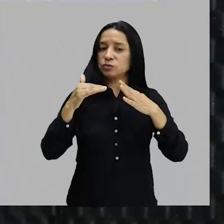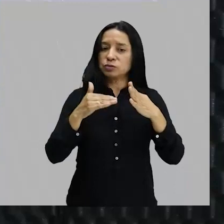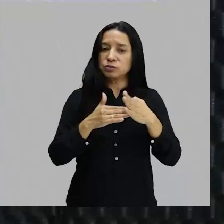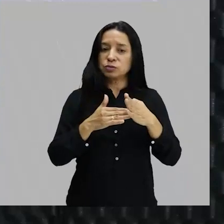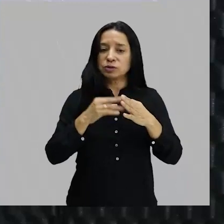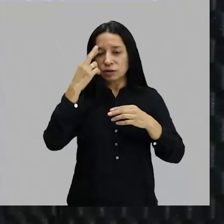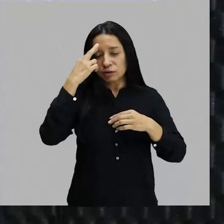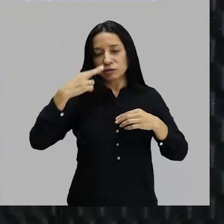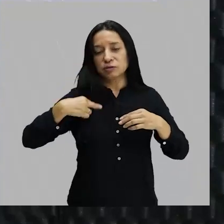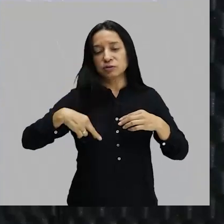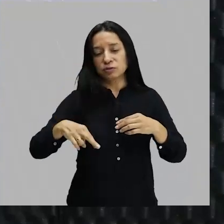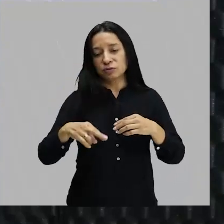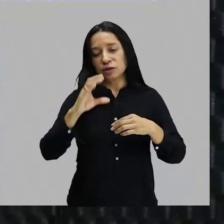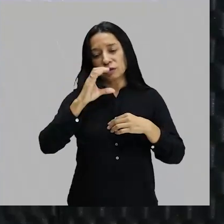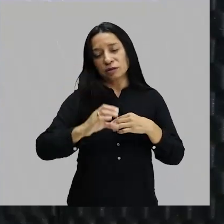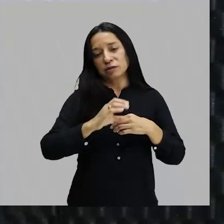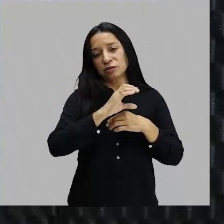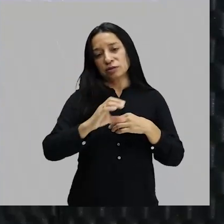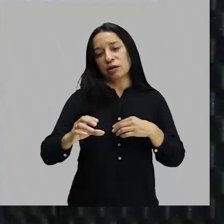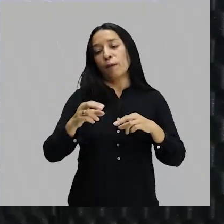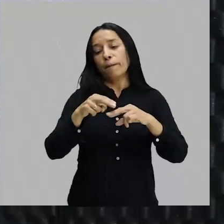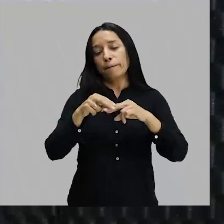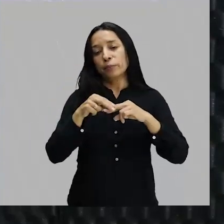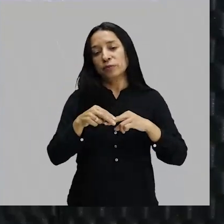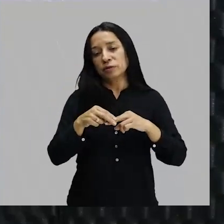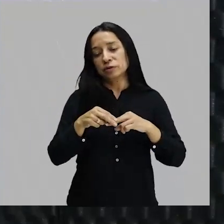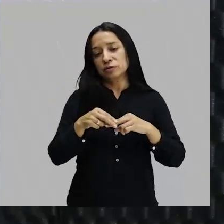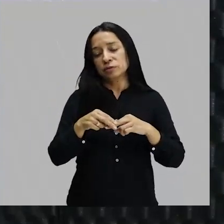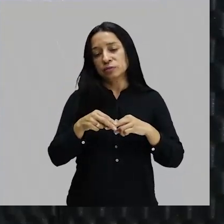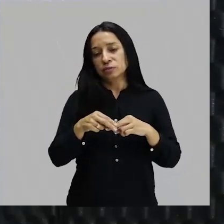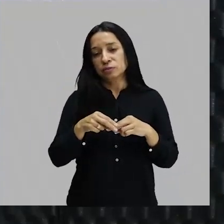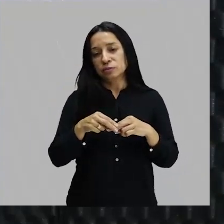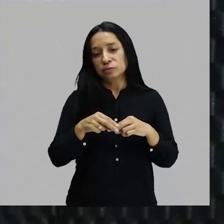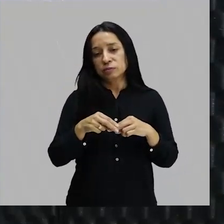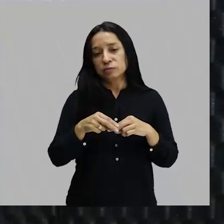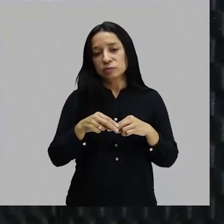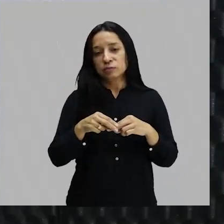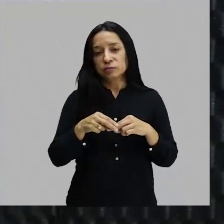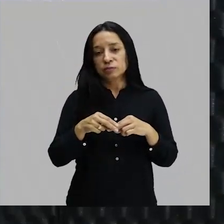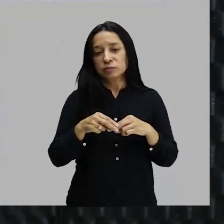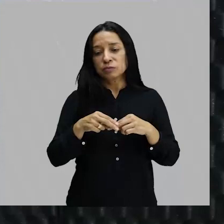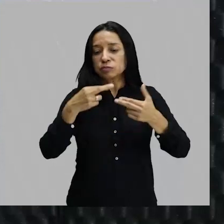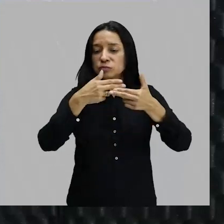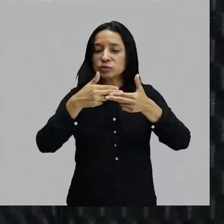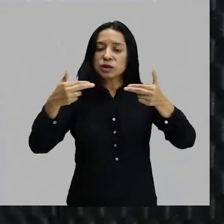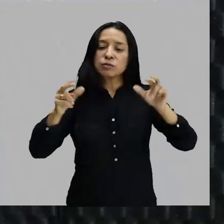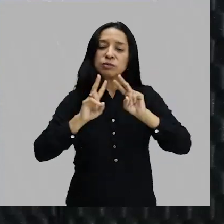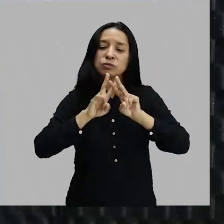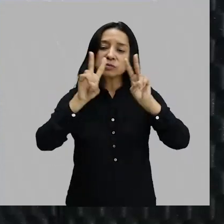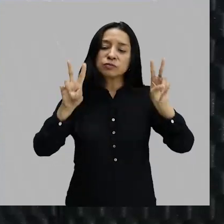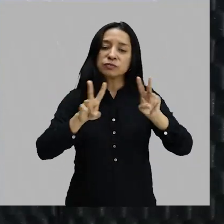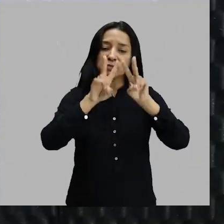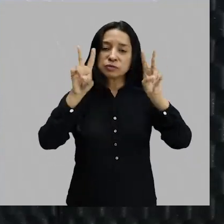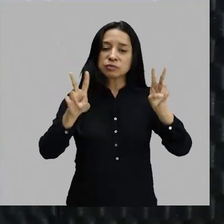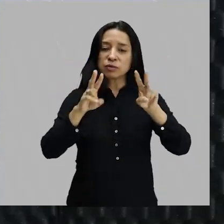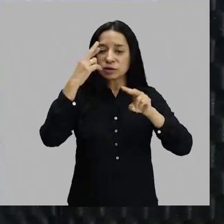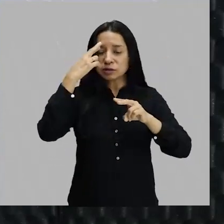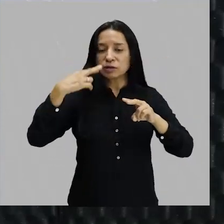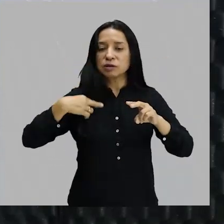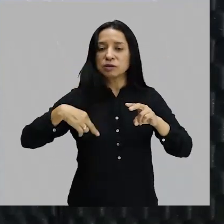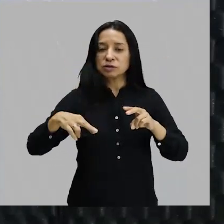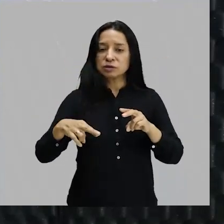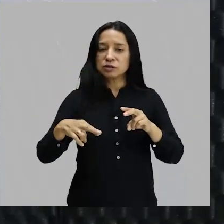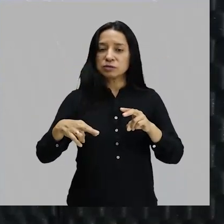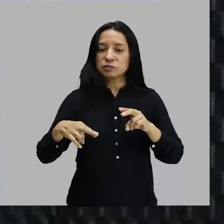é religiosa cristã. Por causa disso, que muitos dos nossos elementos visuais no que trata de religião